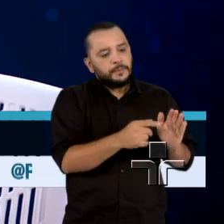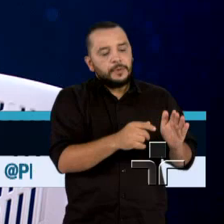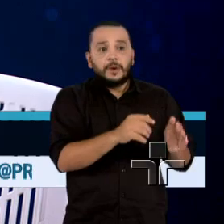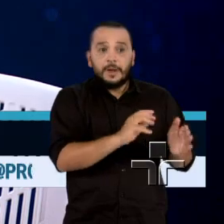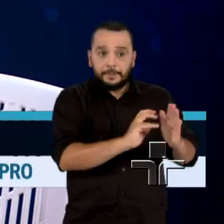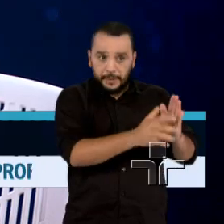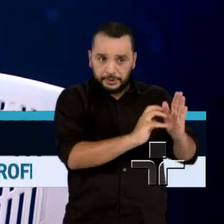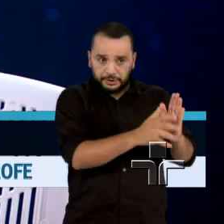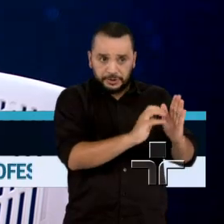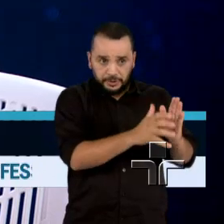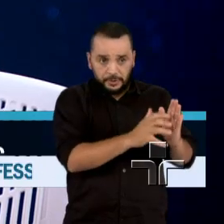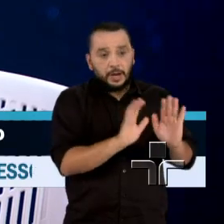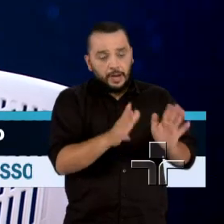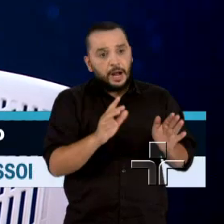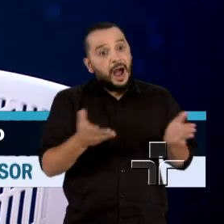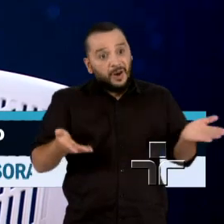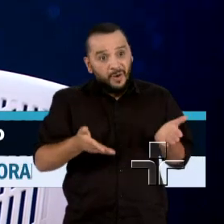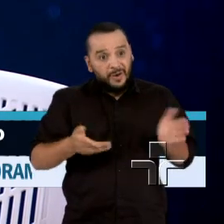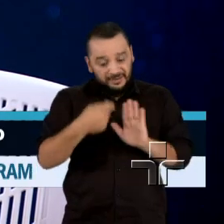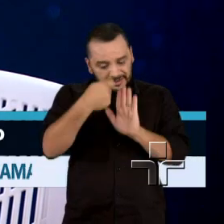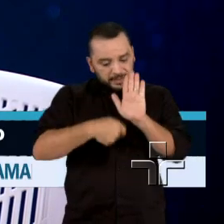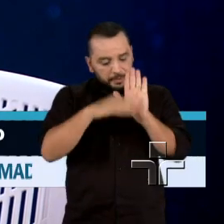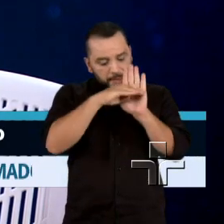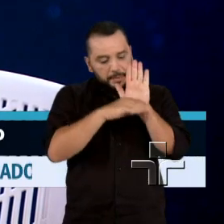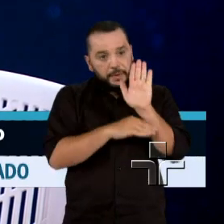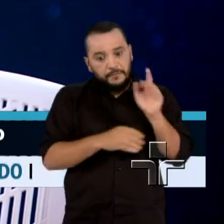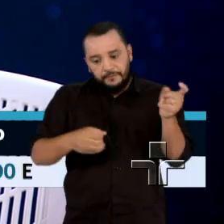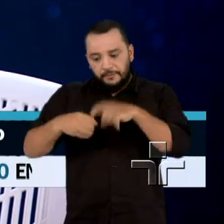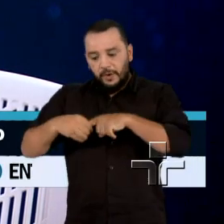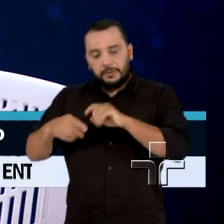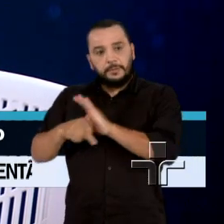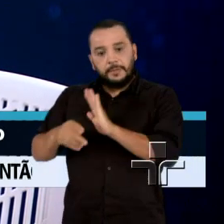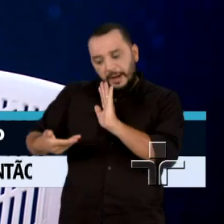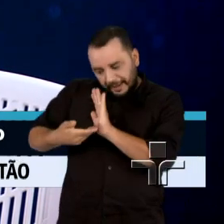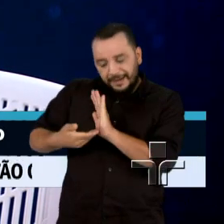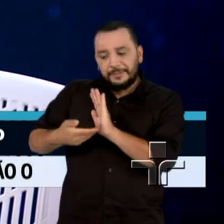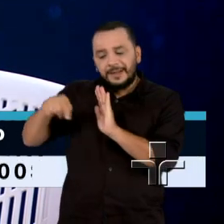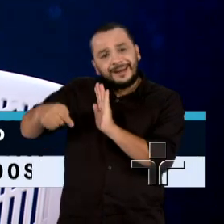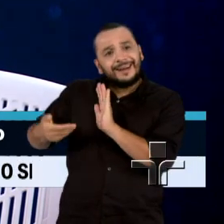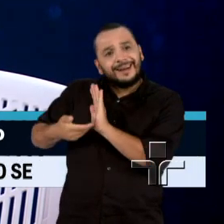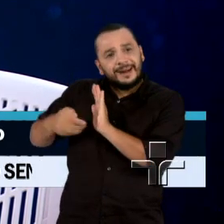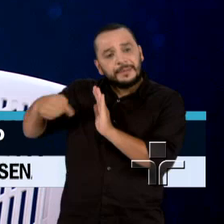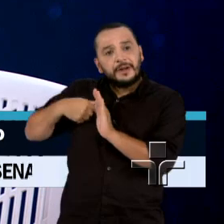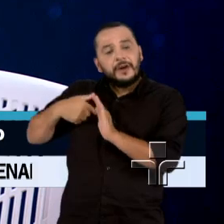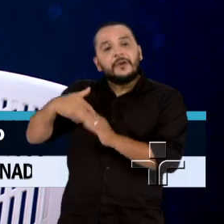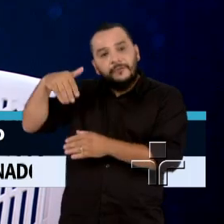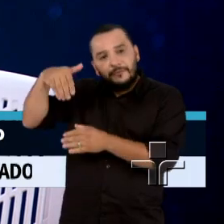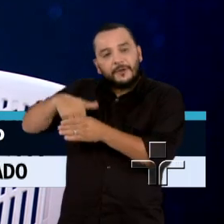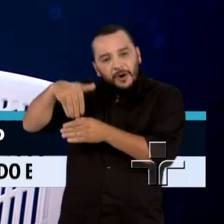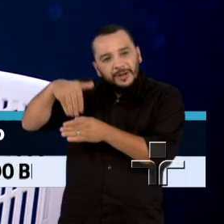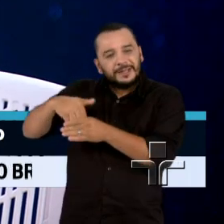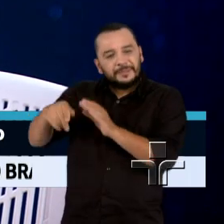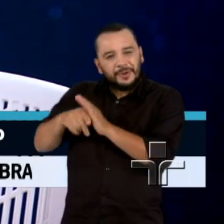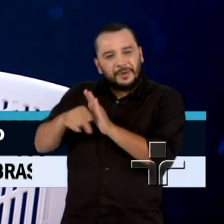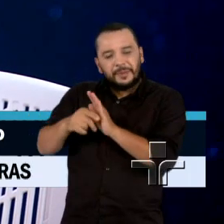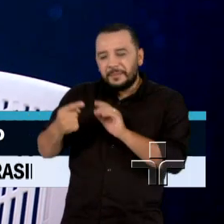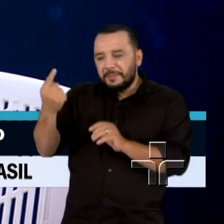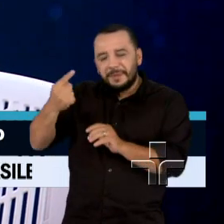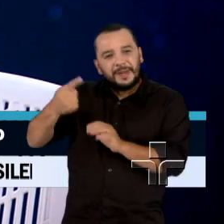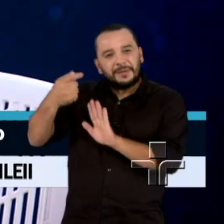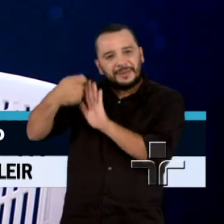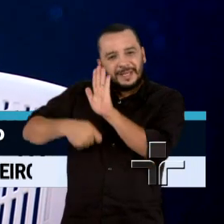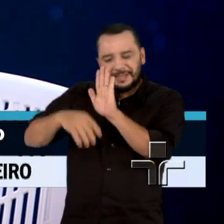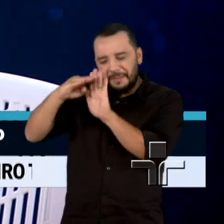volta para a Câmara e aí na Câmara a maioria dos deputados tende a votar pelo primeiro texto lá, com todas aquelas aberrações, aqueles